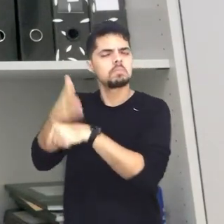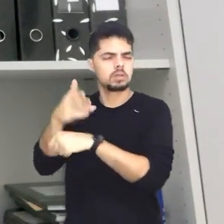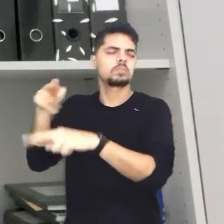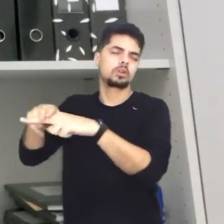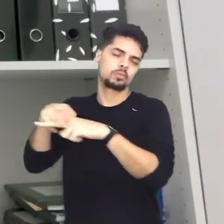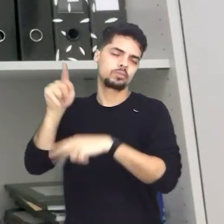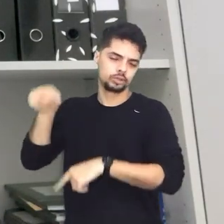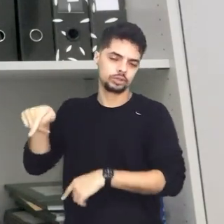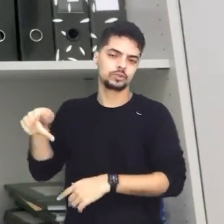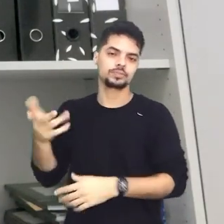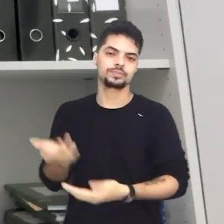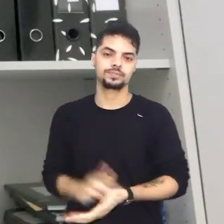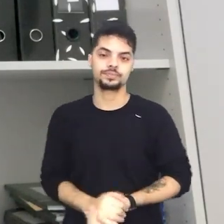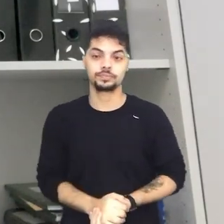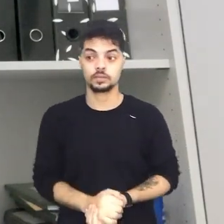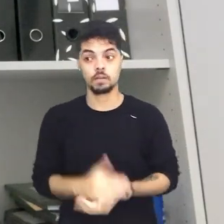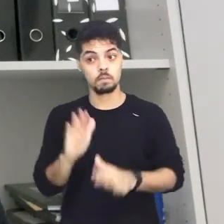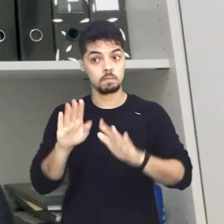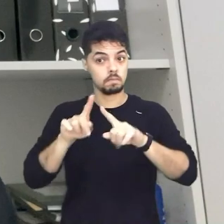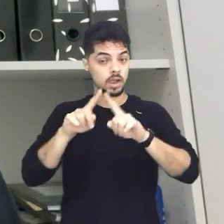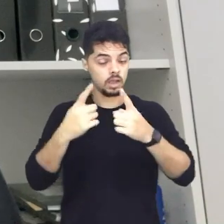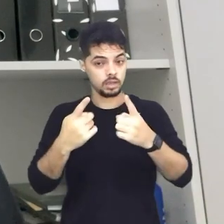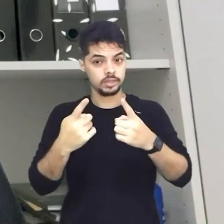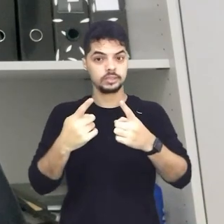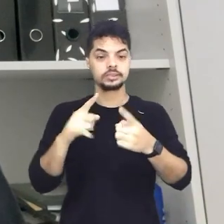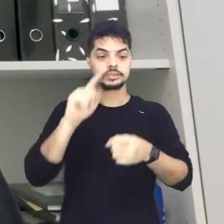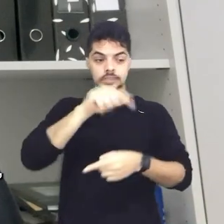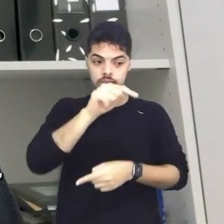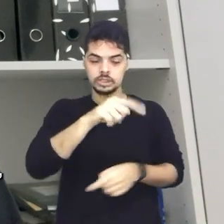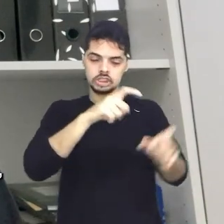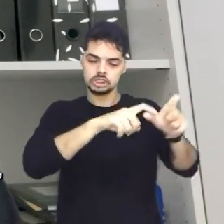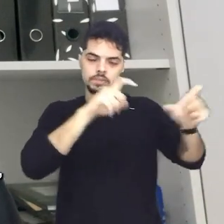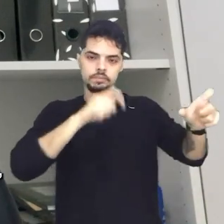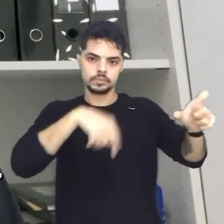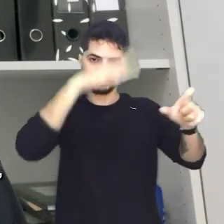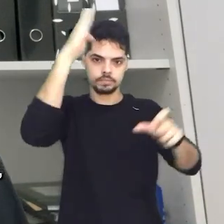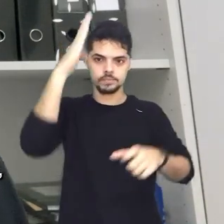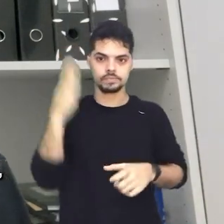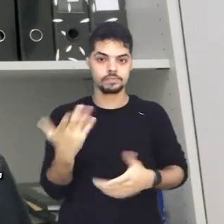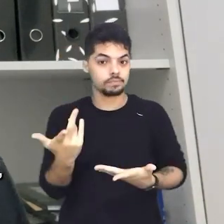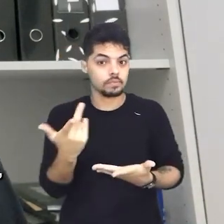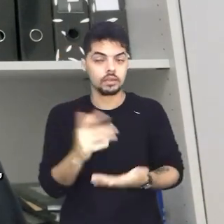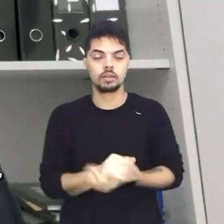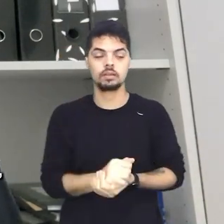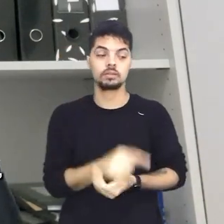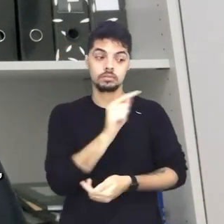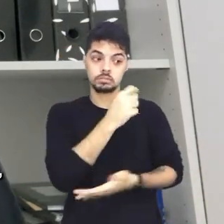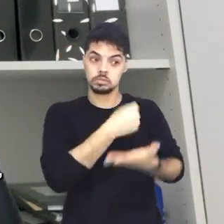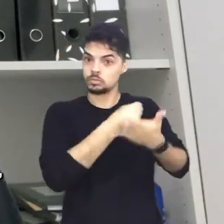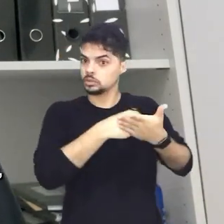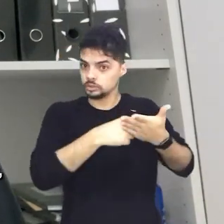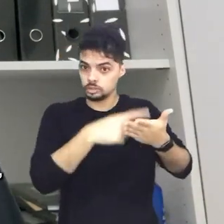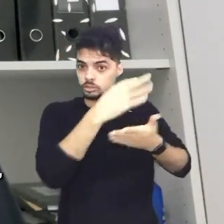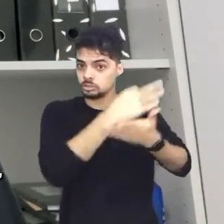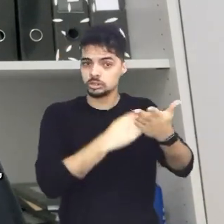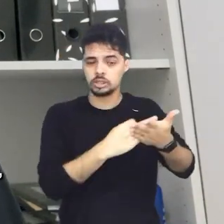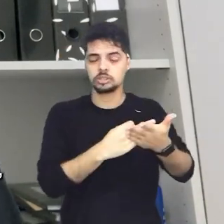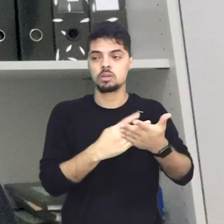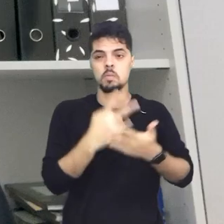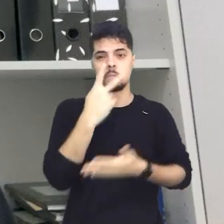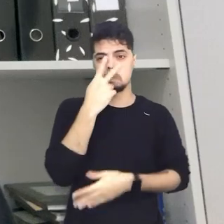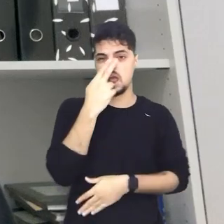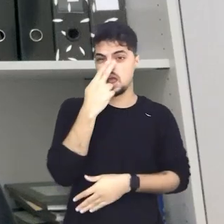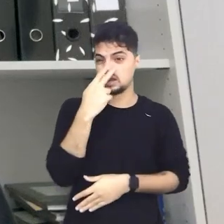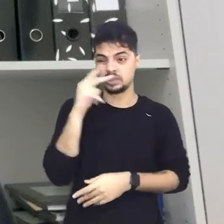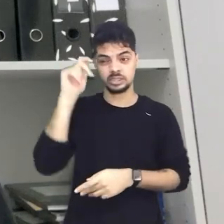a intensa participação no processo de emancipação política. Entretanto, essa independência do Brasil, de acordo com o